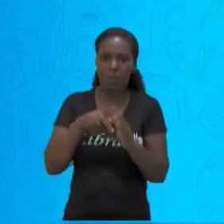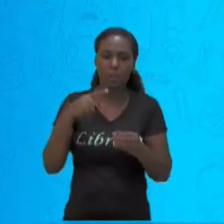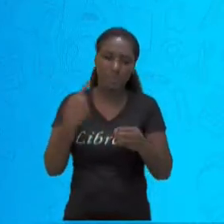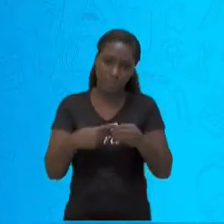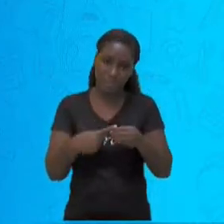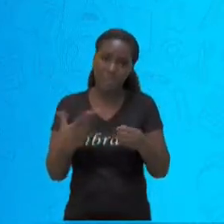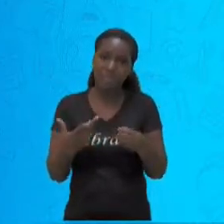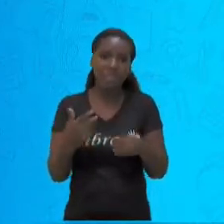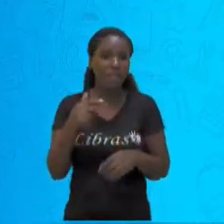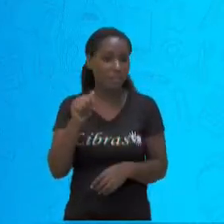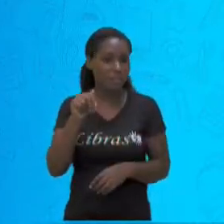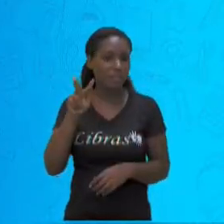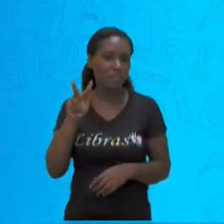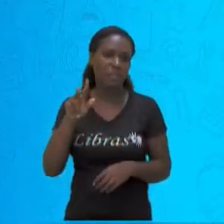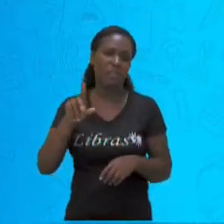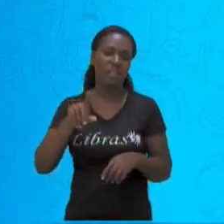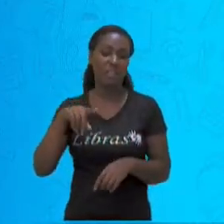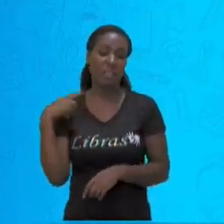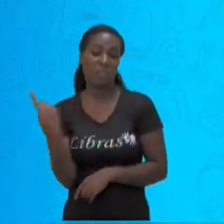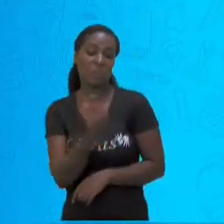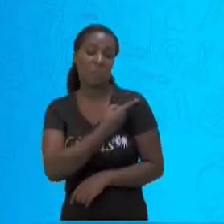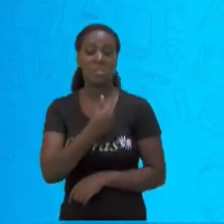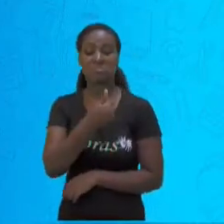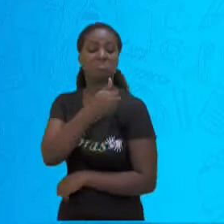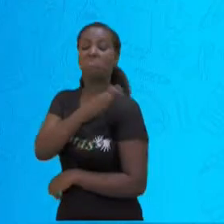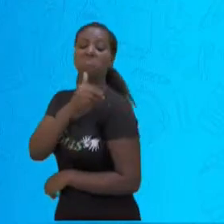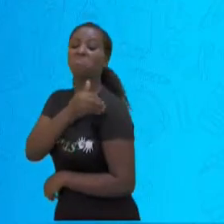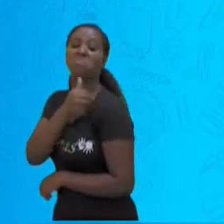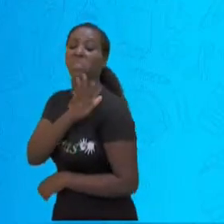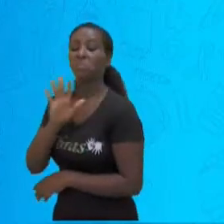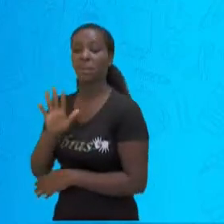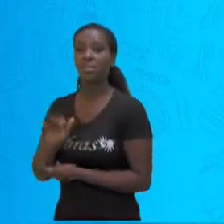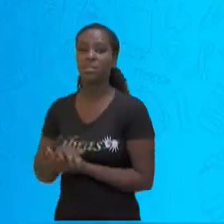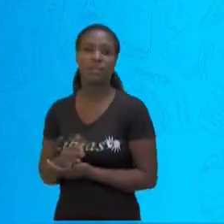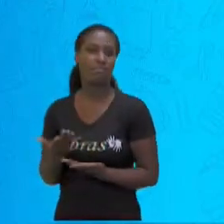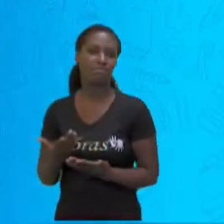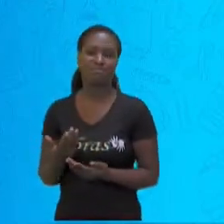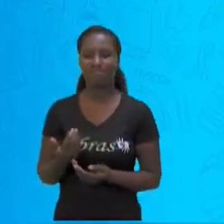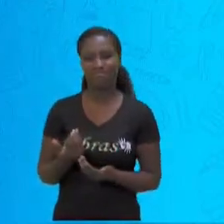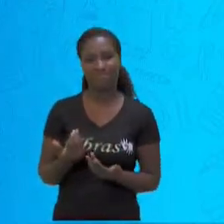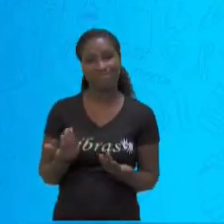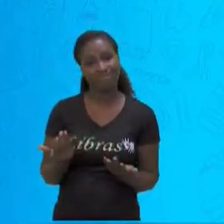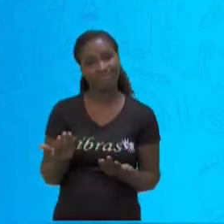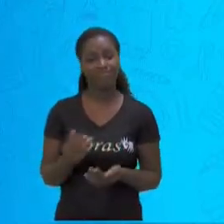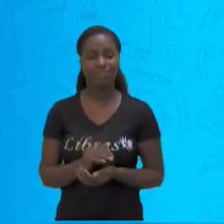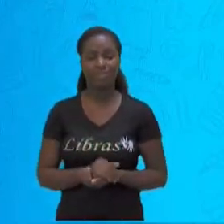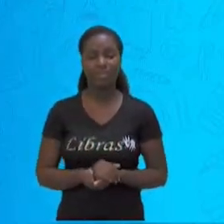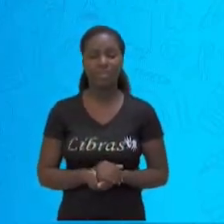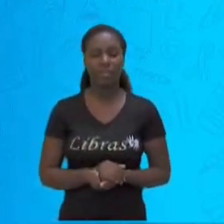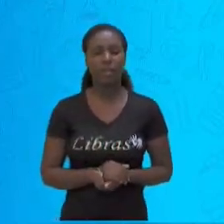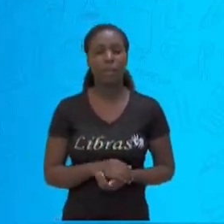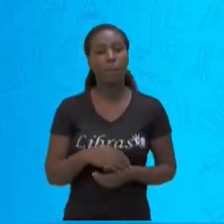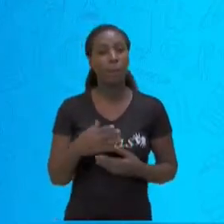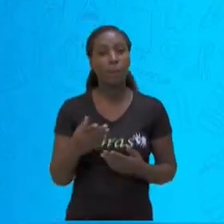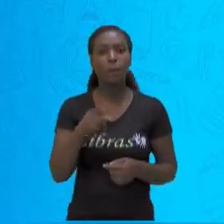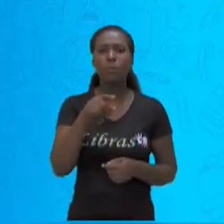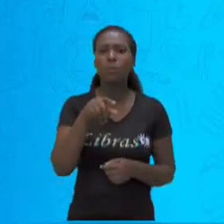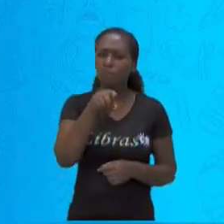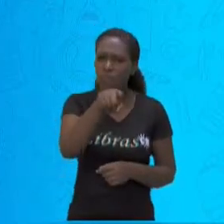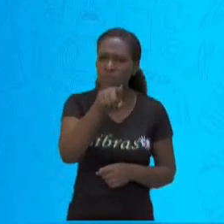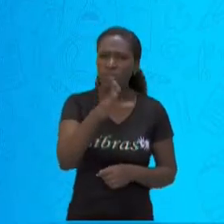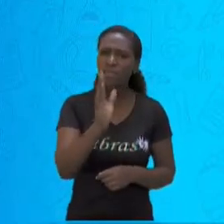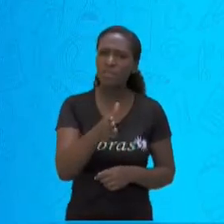Quantos de vocês já foram visitar, já foram lá para conhecer